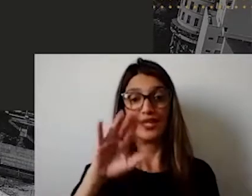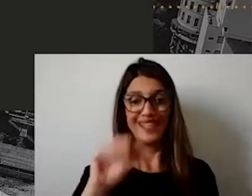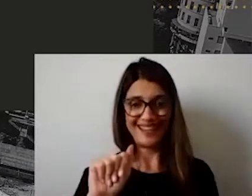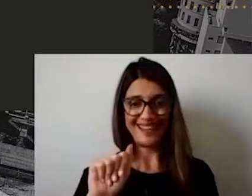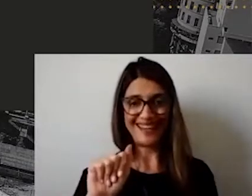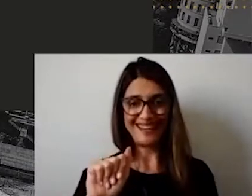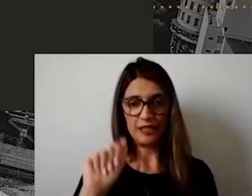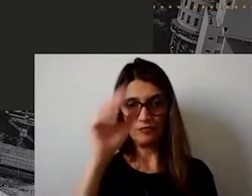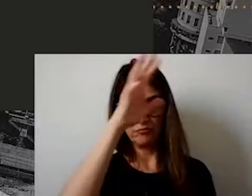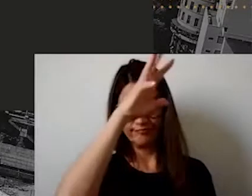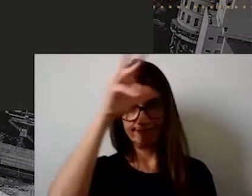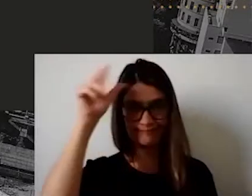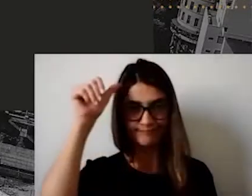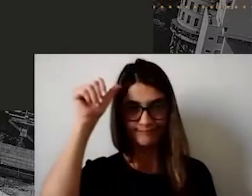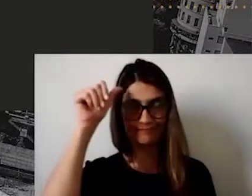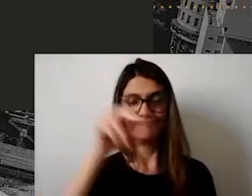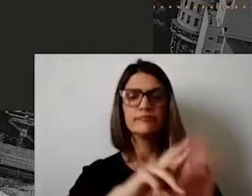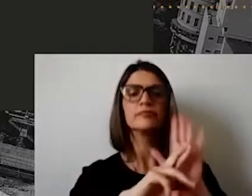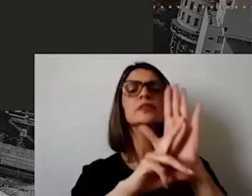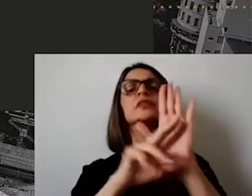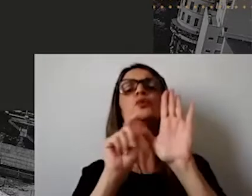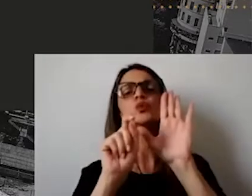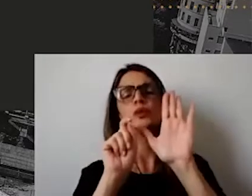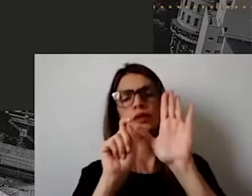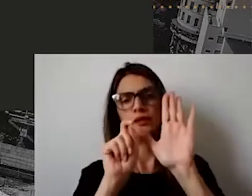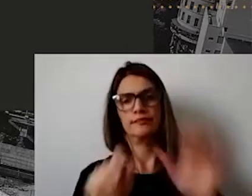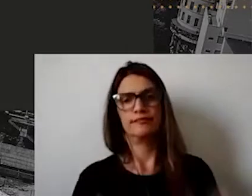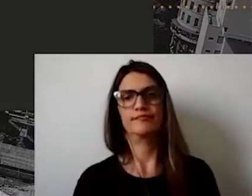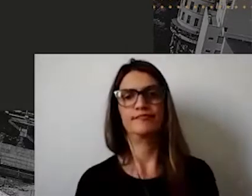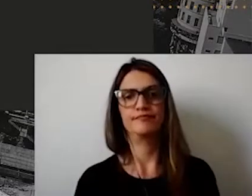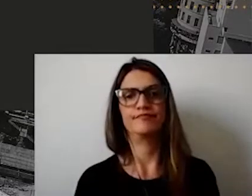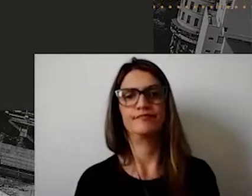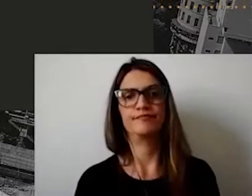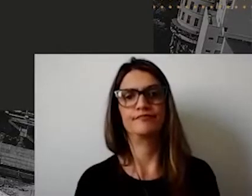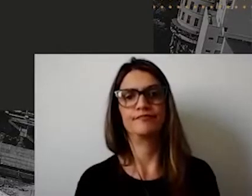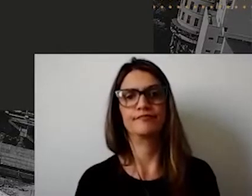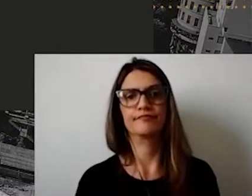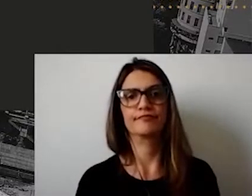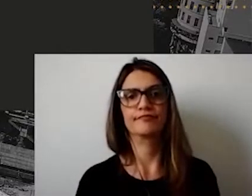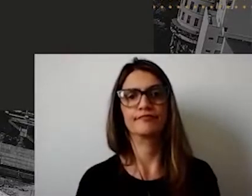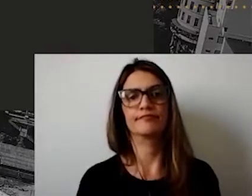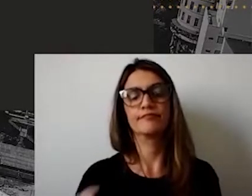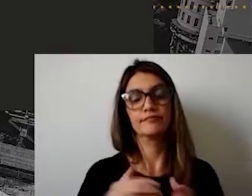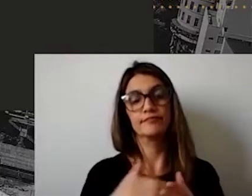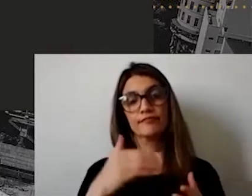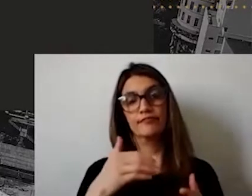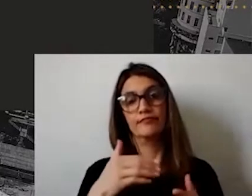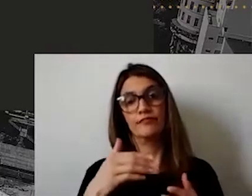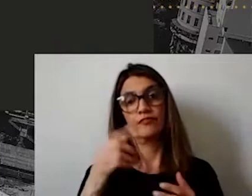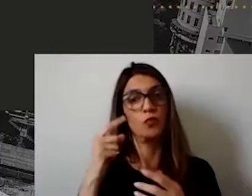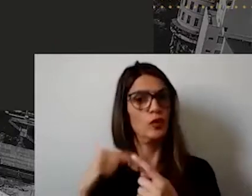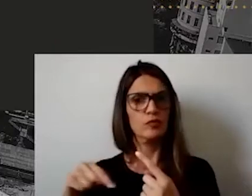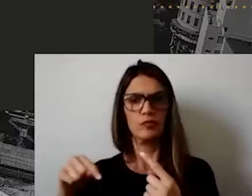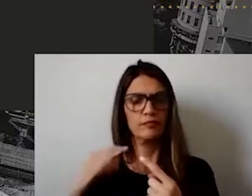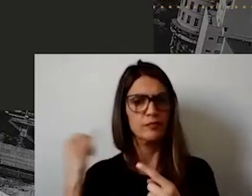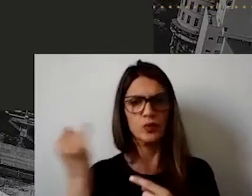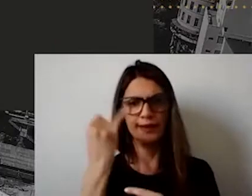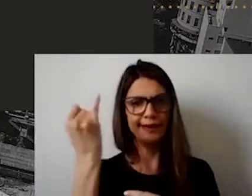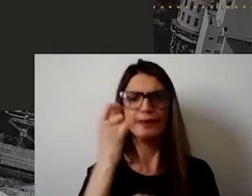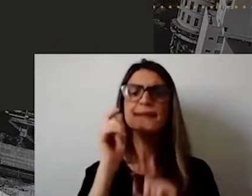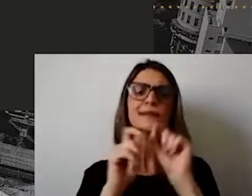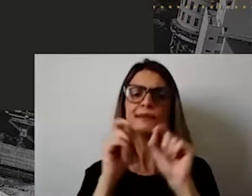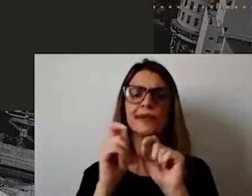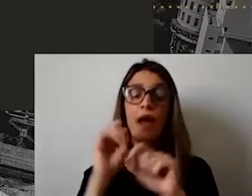algo muito singular, porque ela tem, de um lado, uma importância objetiva, que é o papel da